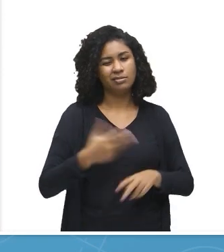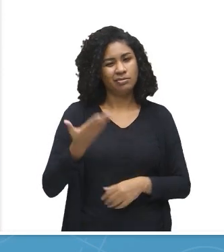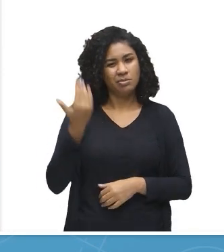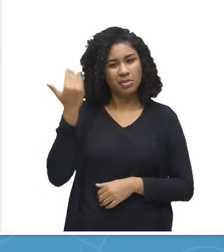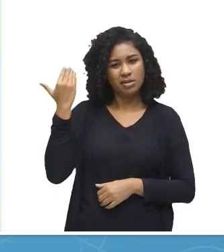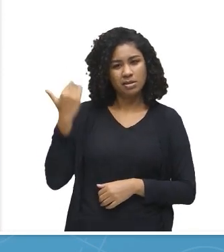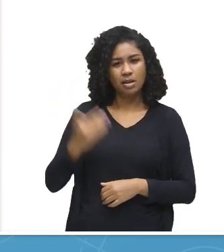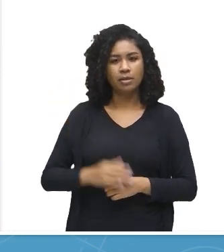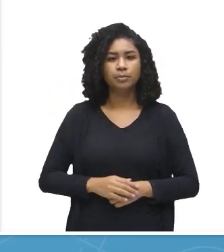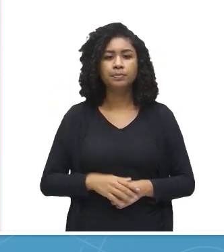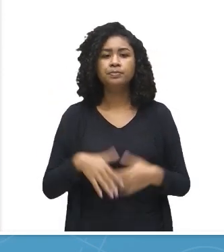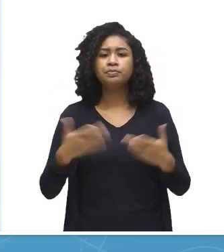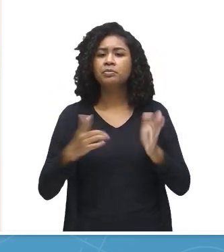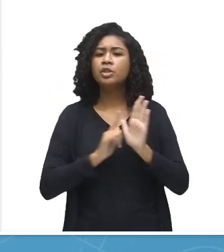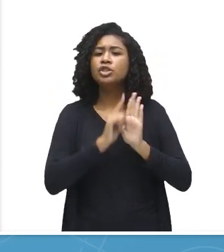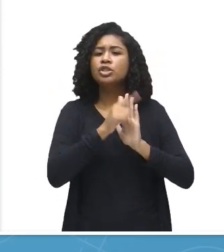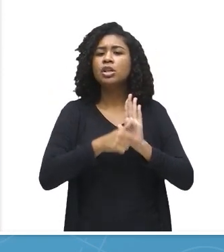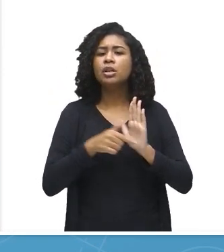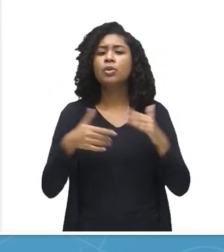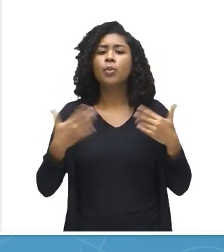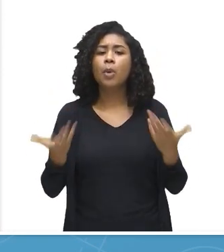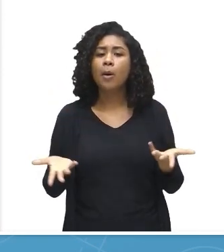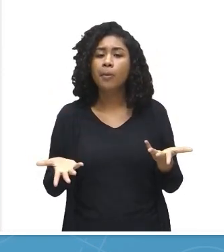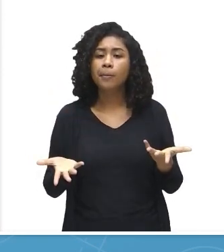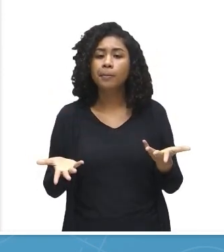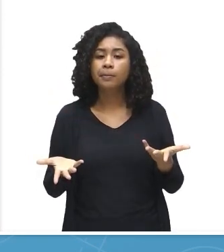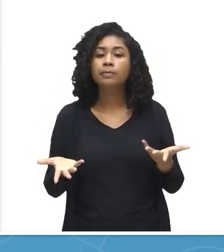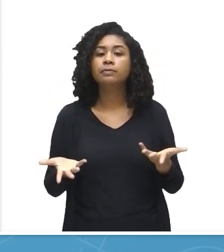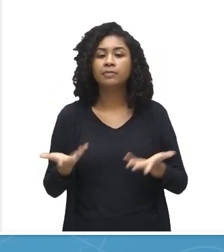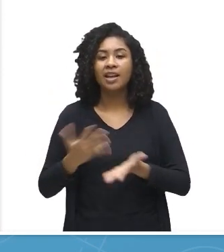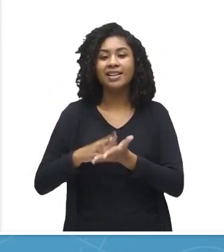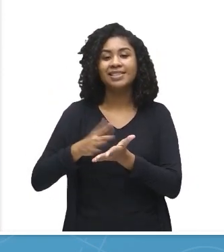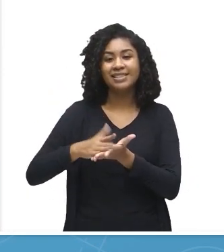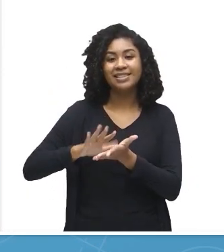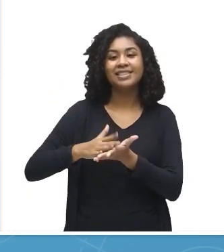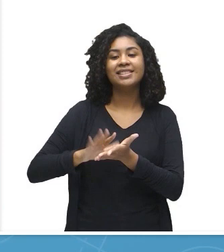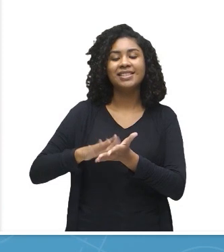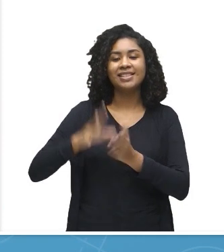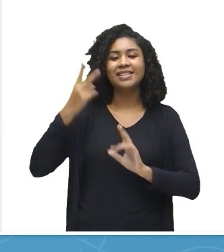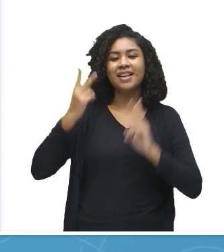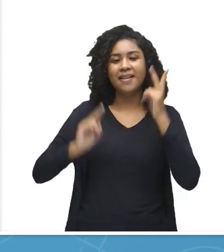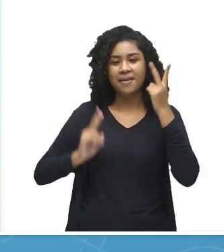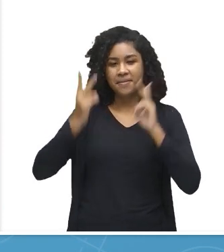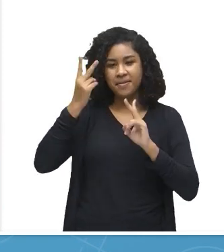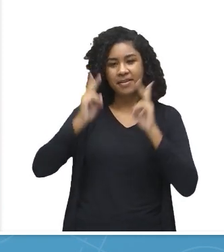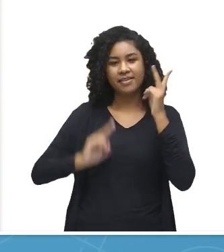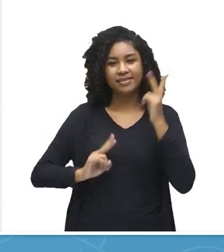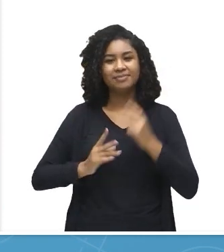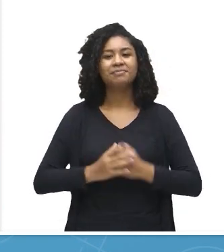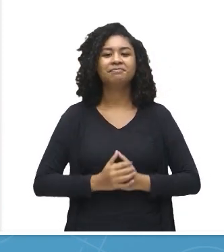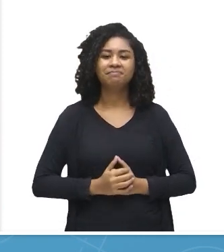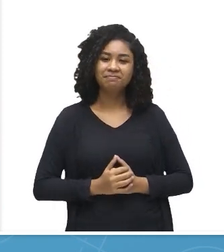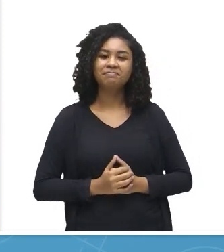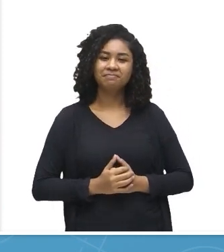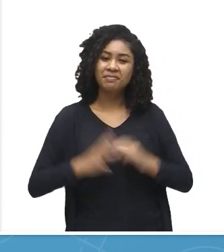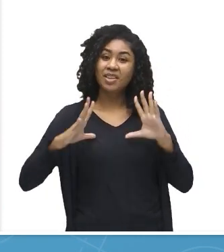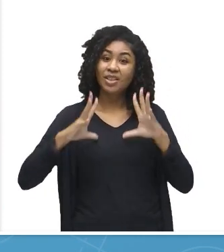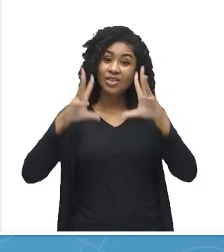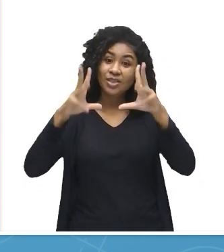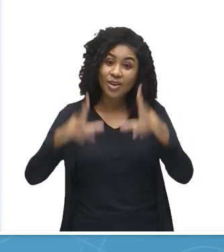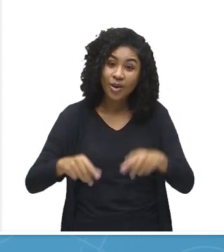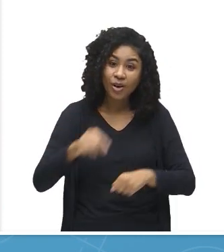Vamos ver a nossa resposta? É a alternativa D, o samba. Todos